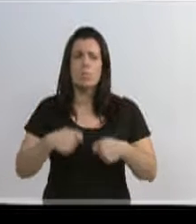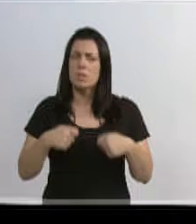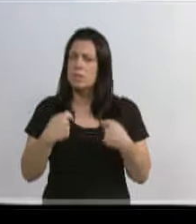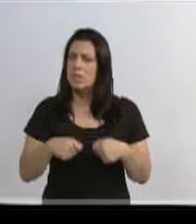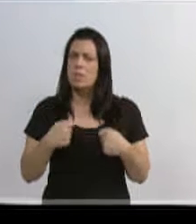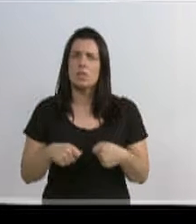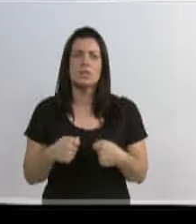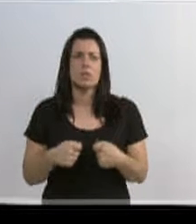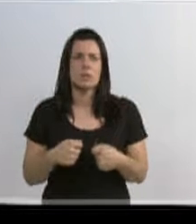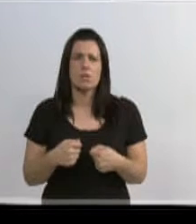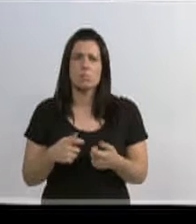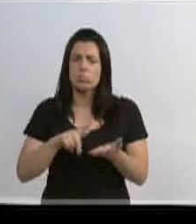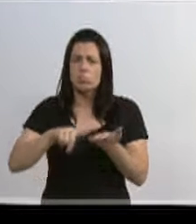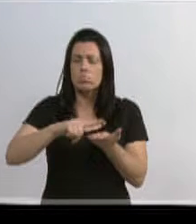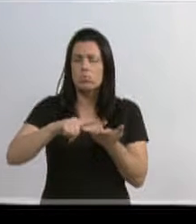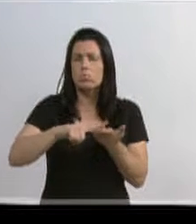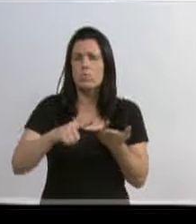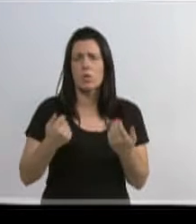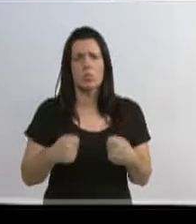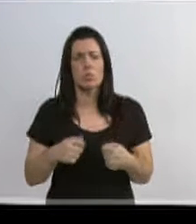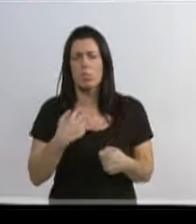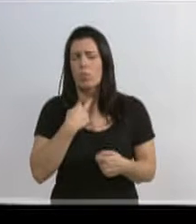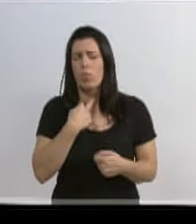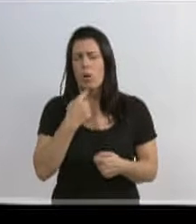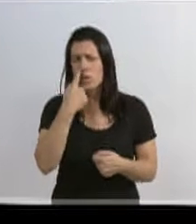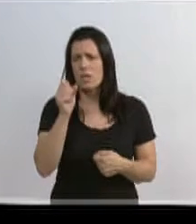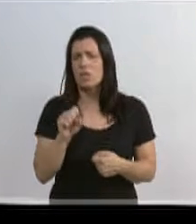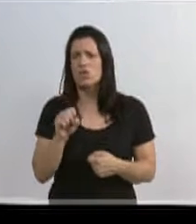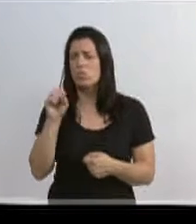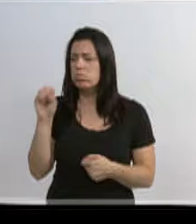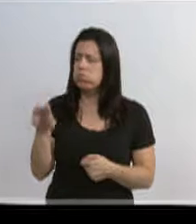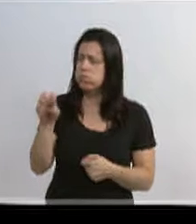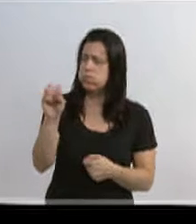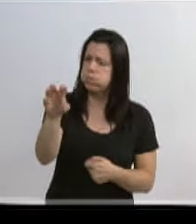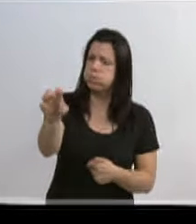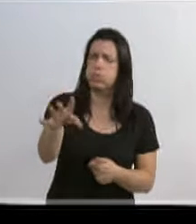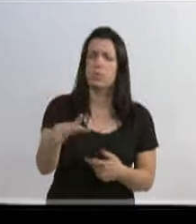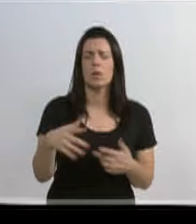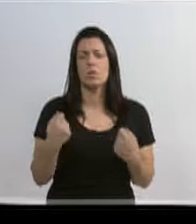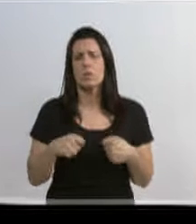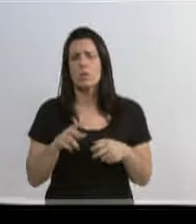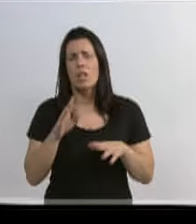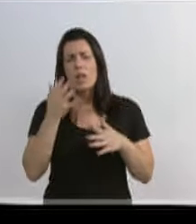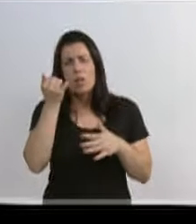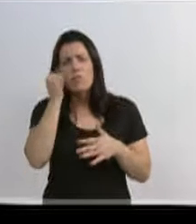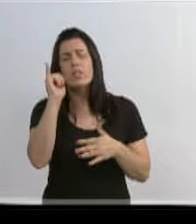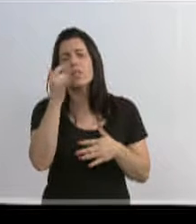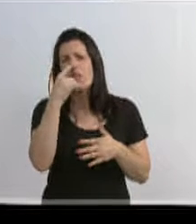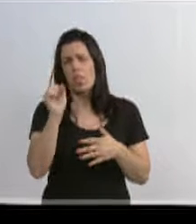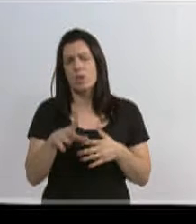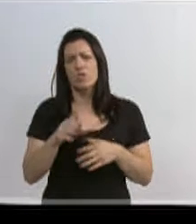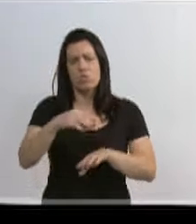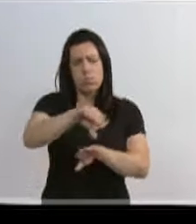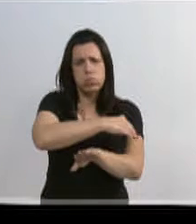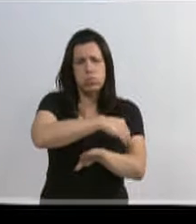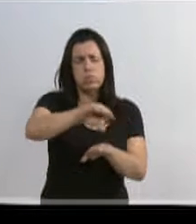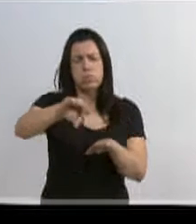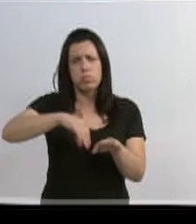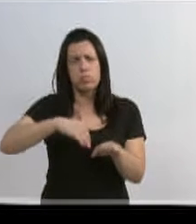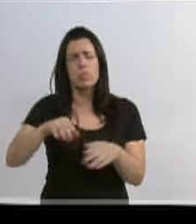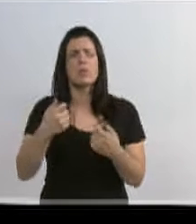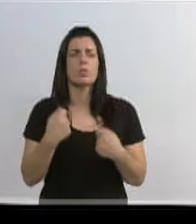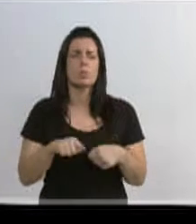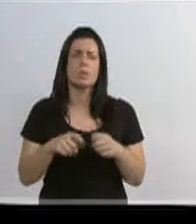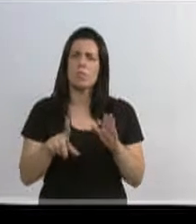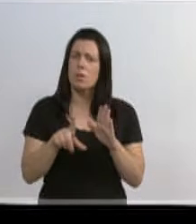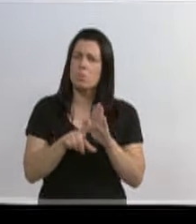Tem uma plaquinha no município ali, de repente, se o DENIT não colocar a placa, o município venha colocar essa placa onde tem a lei para denúncia. Temos que, de uma